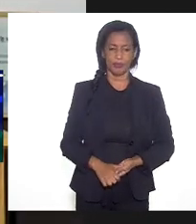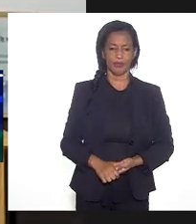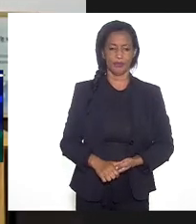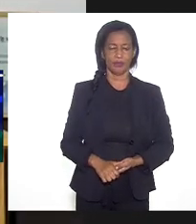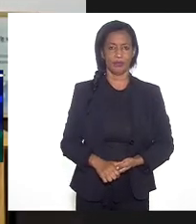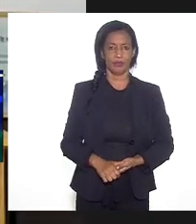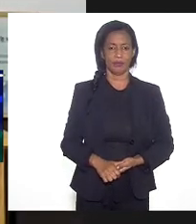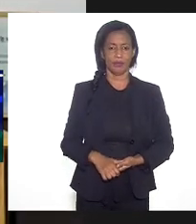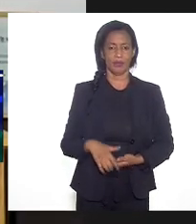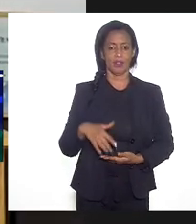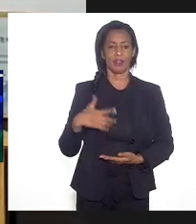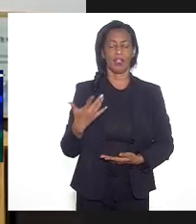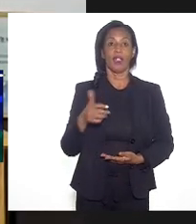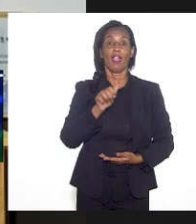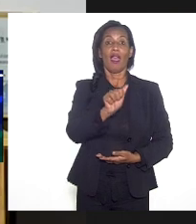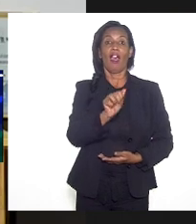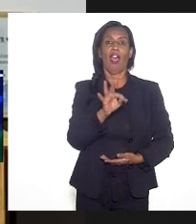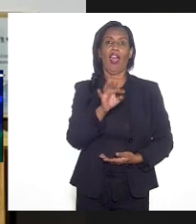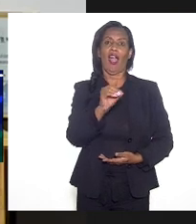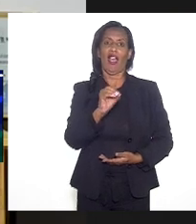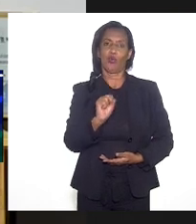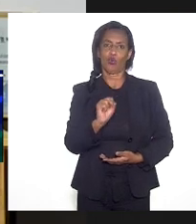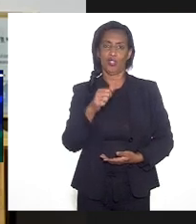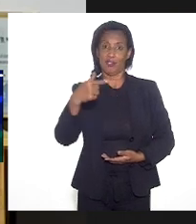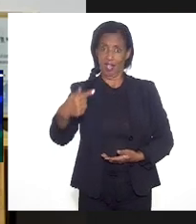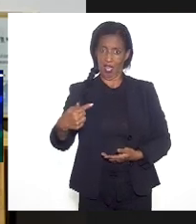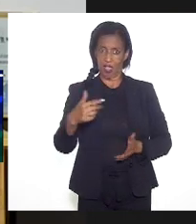É 7, Atos 7.